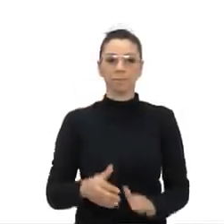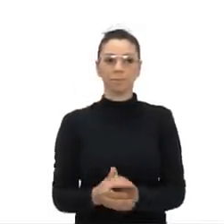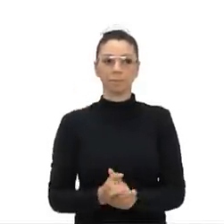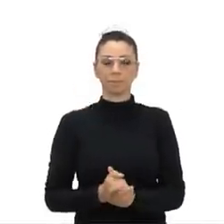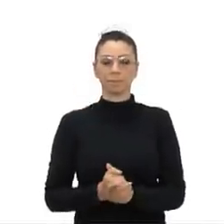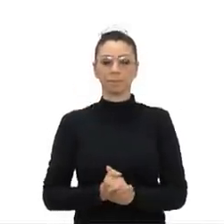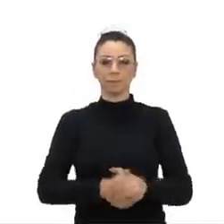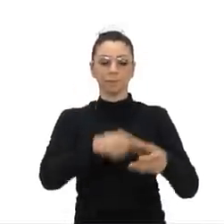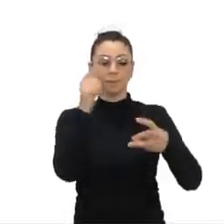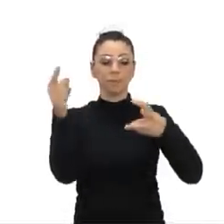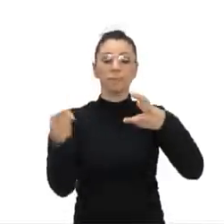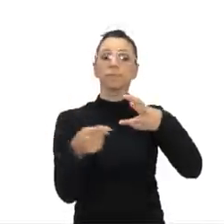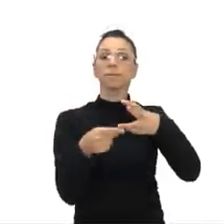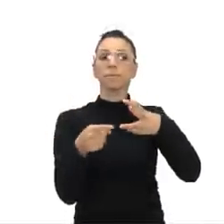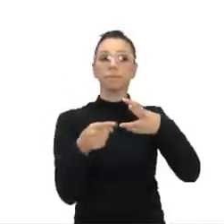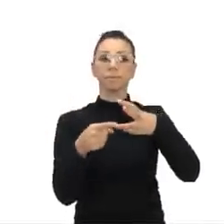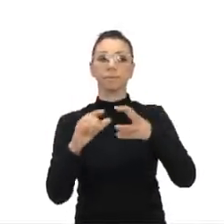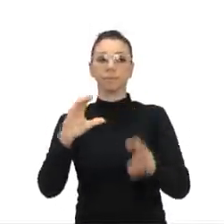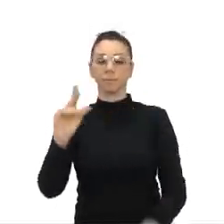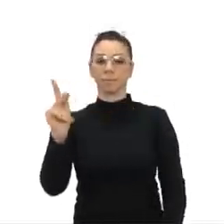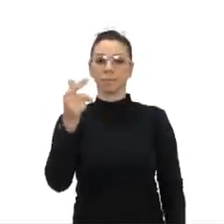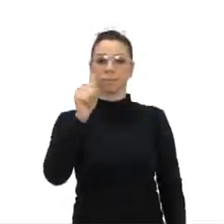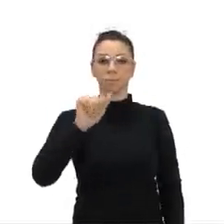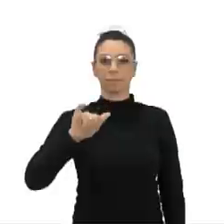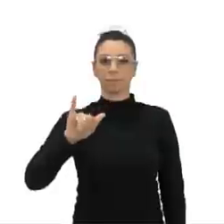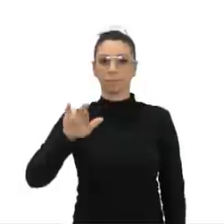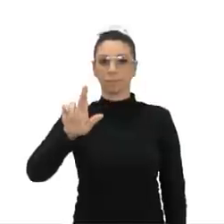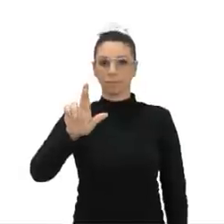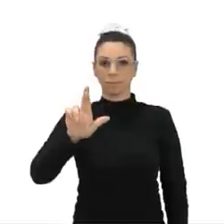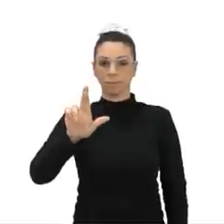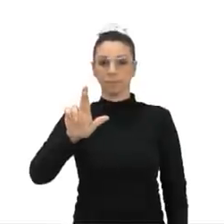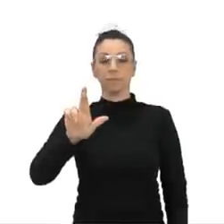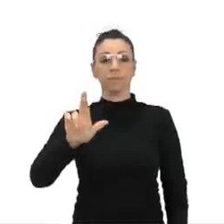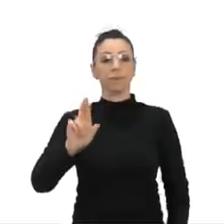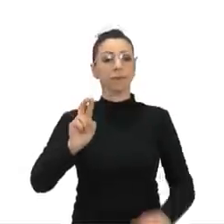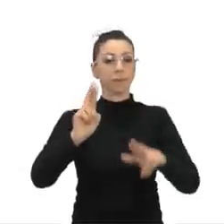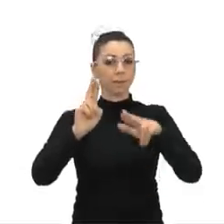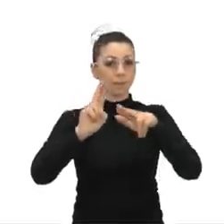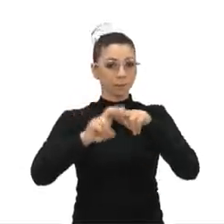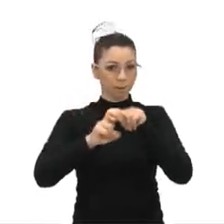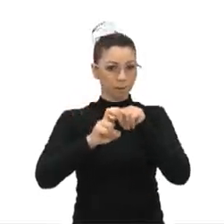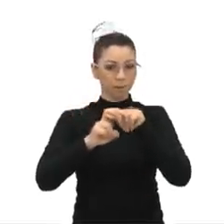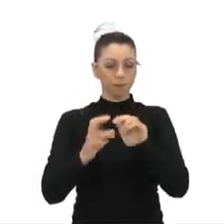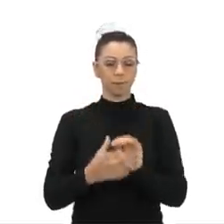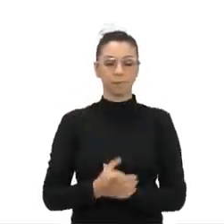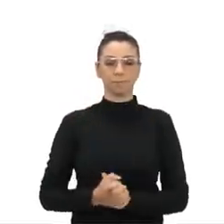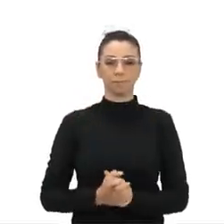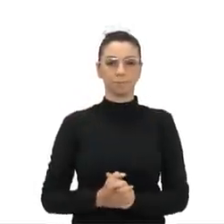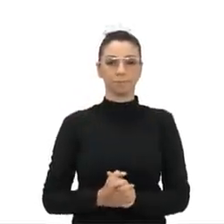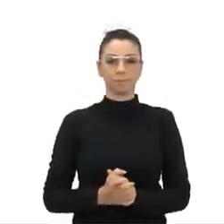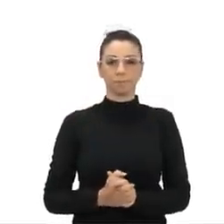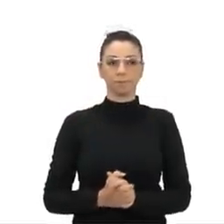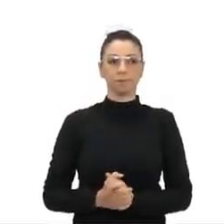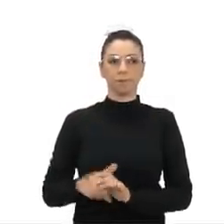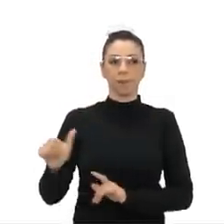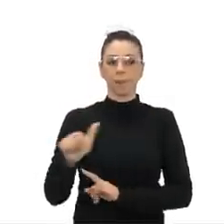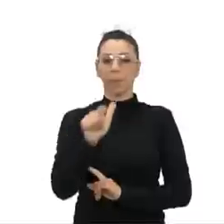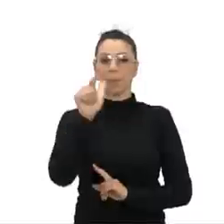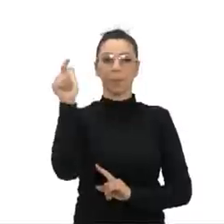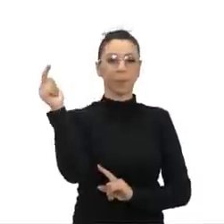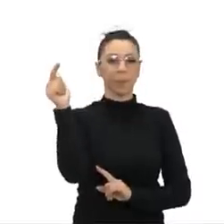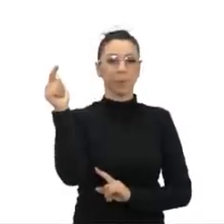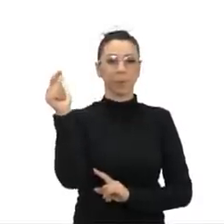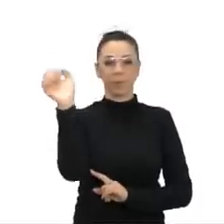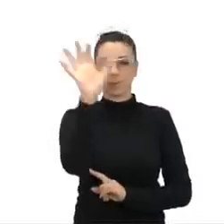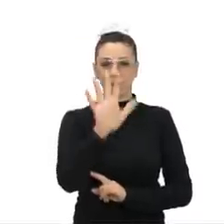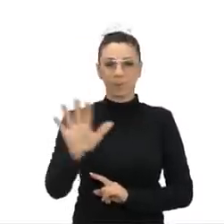terceira é uma chair, uma cadeira. A outra imagem, dresser. Lembram